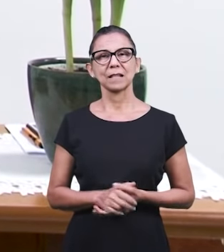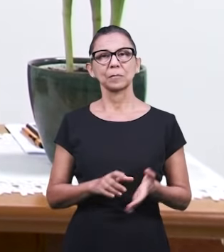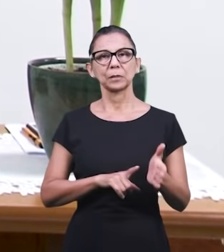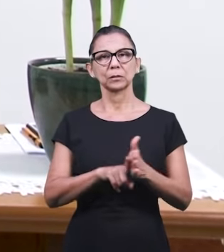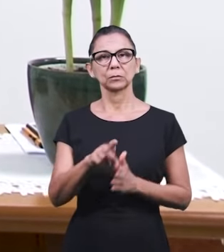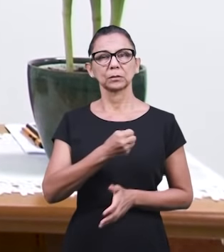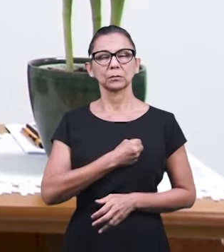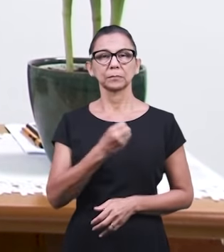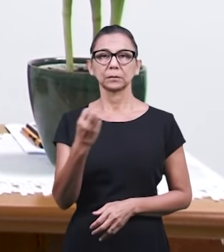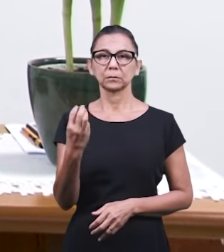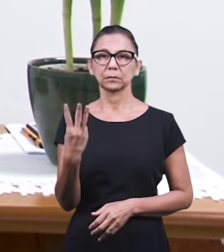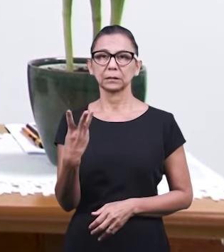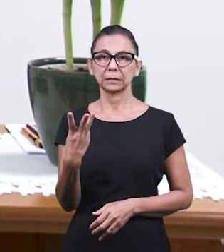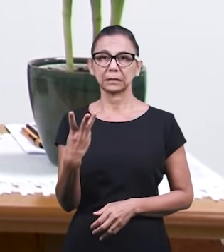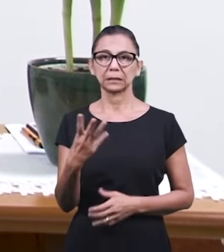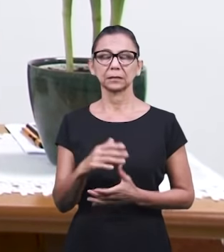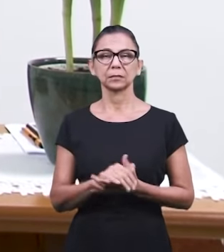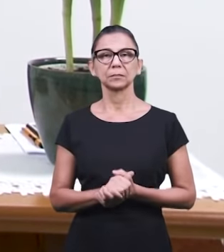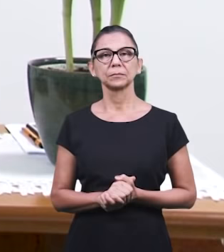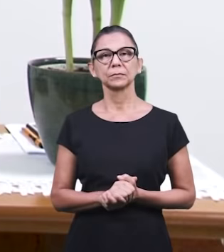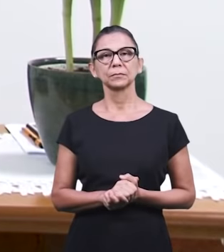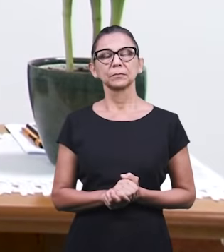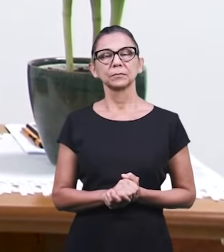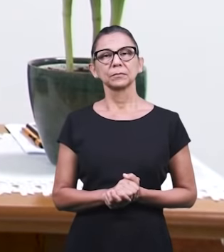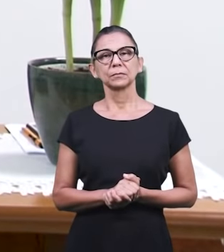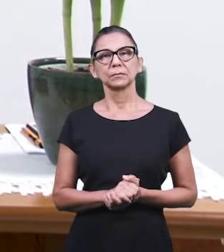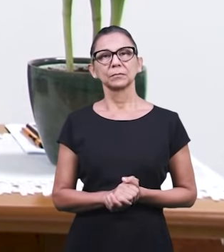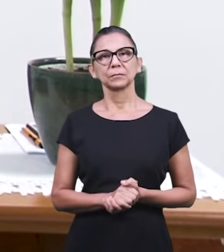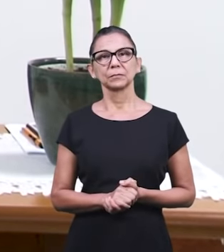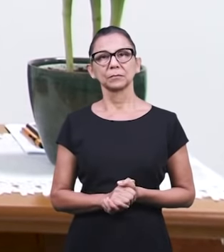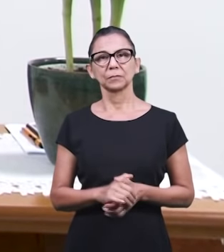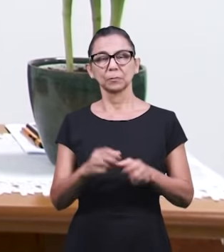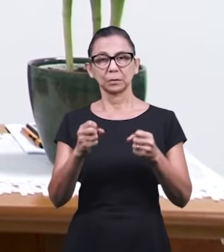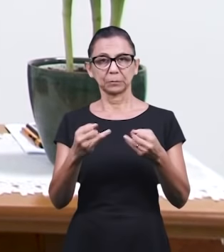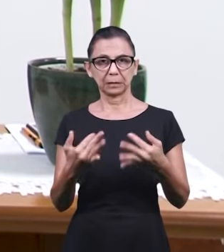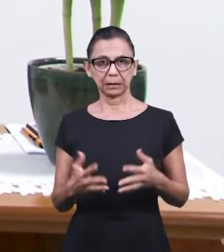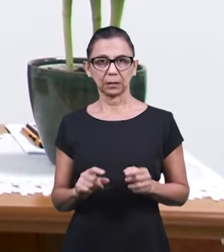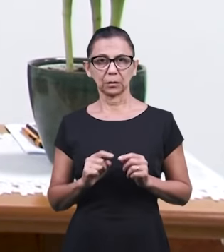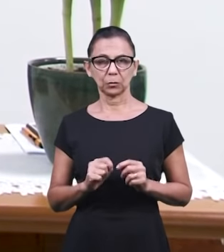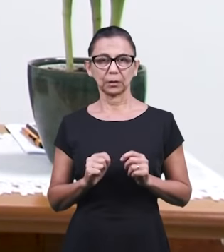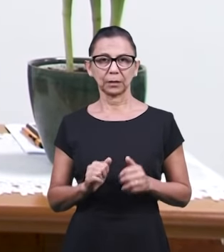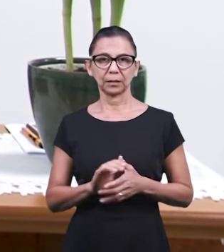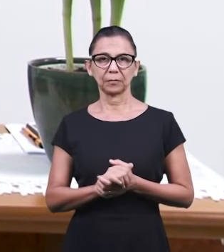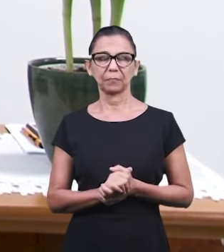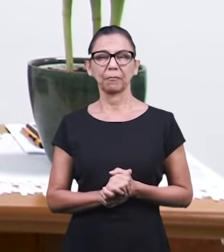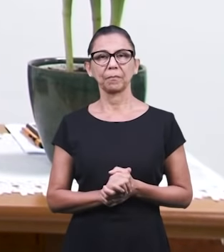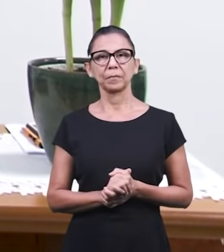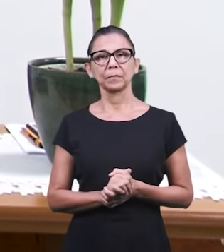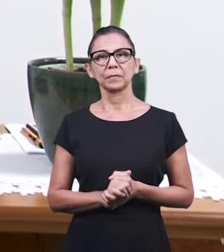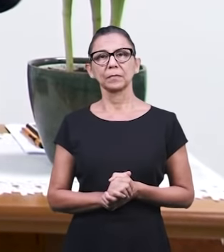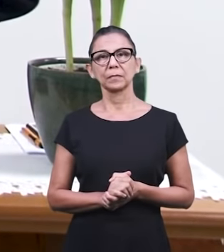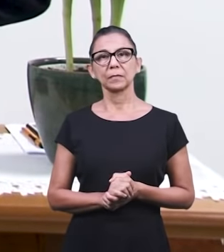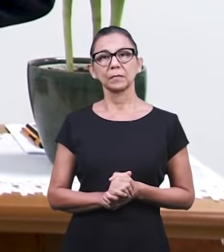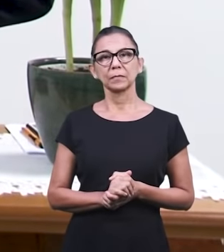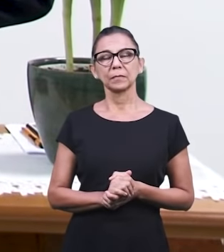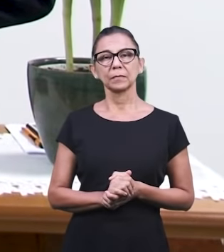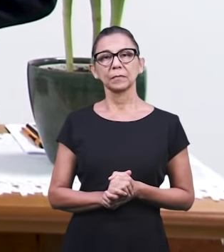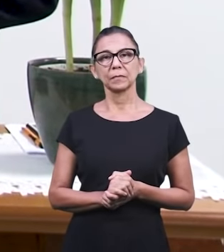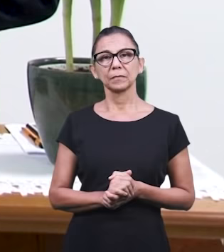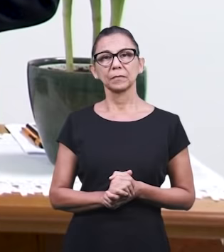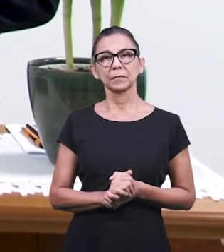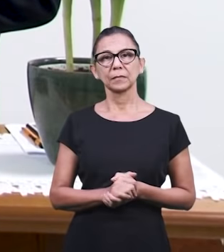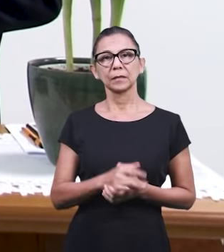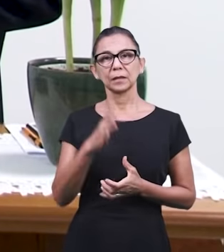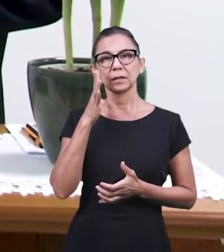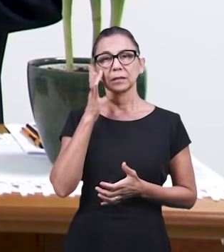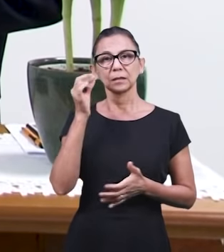A pergunta de número 3. Tem uma tabela, vamos apenas explicar rapidamente. Leia as perguntas com atenção